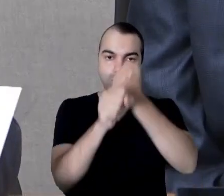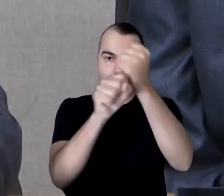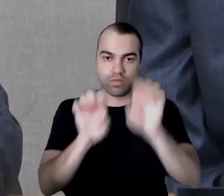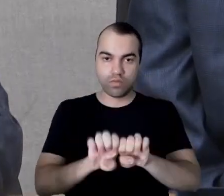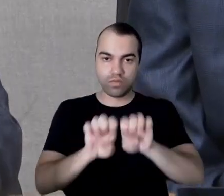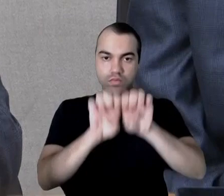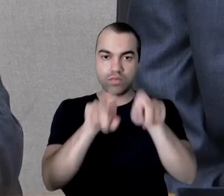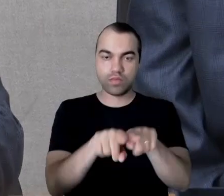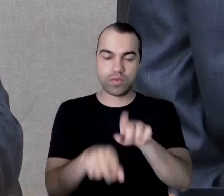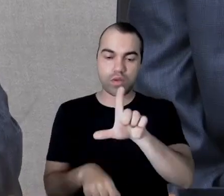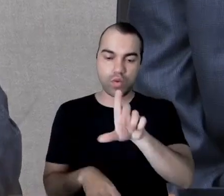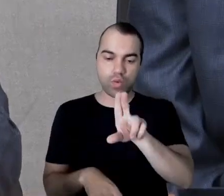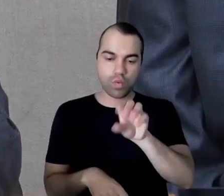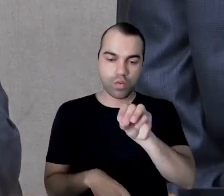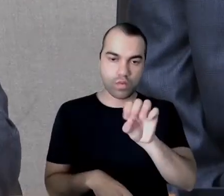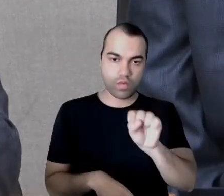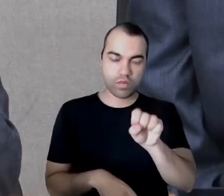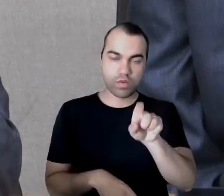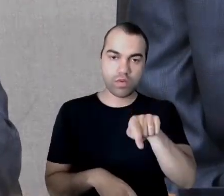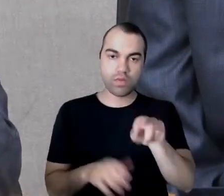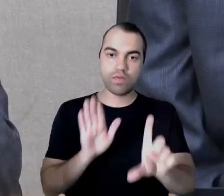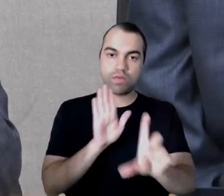luz a lei